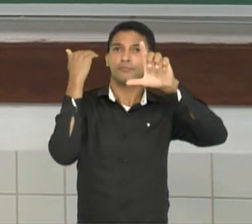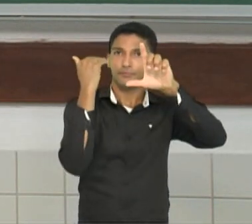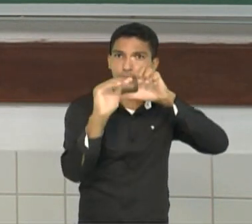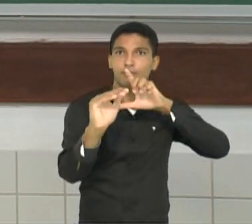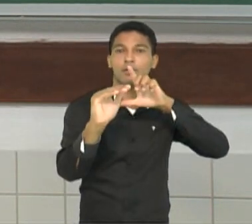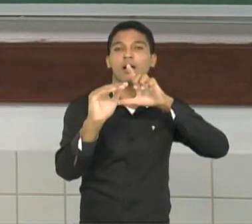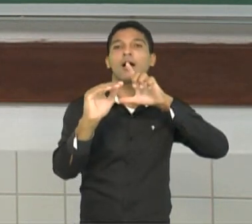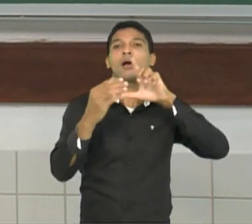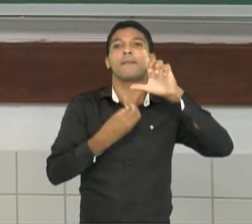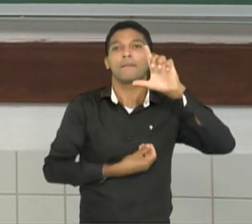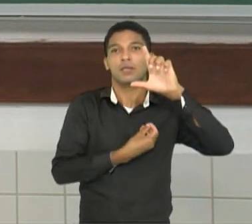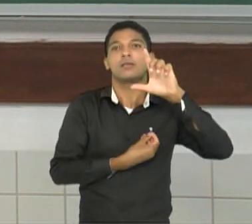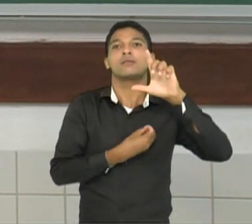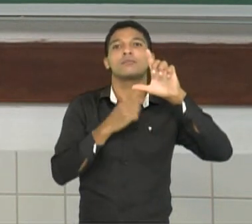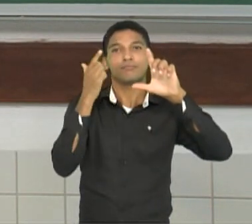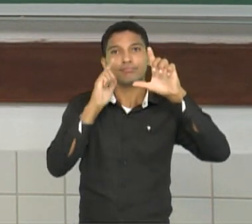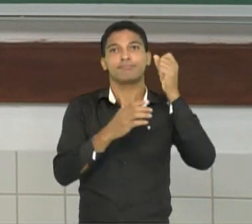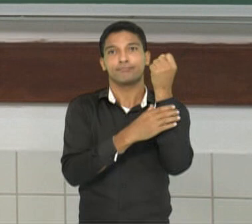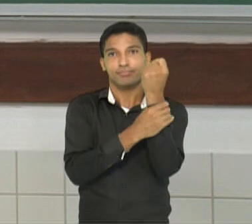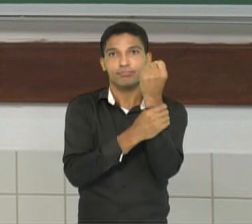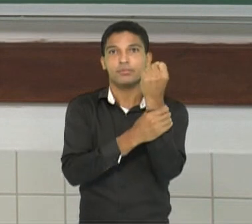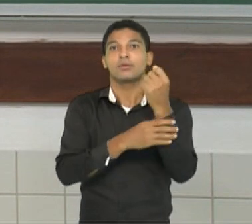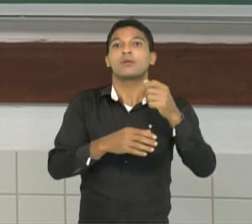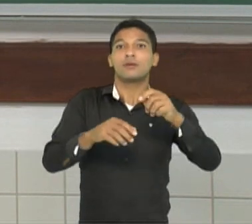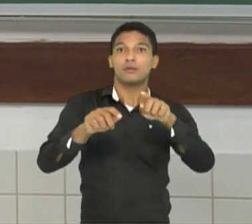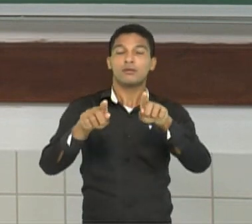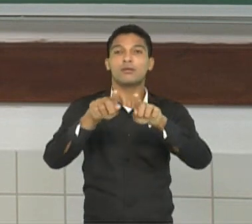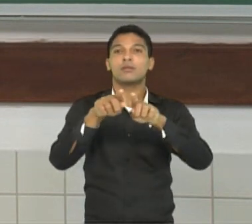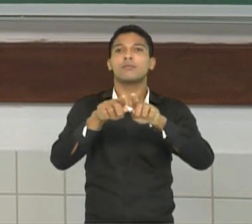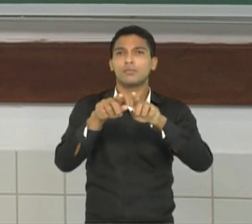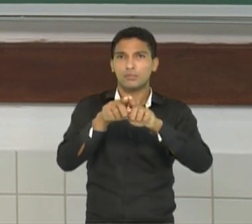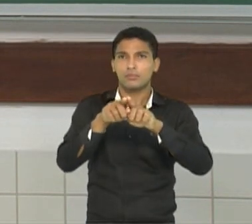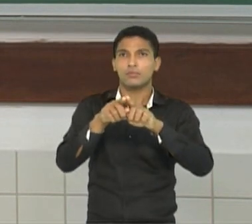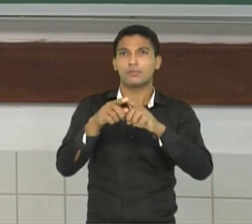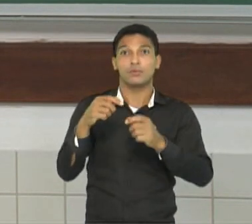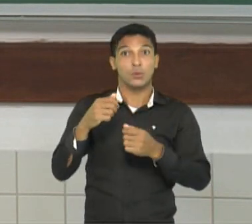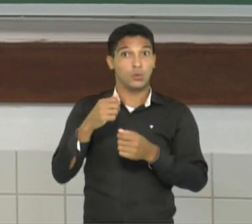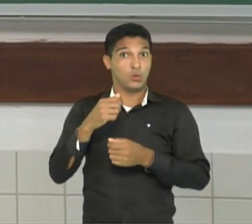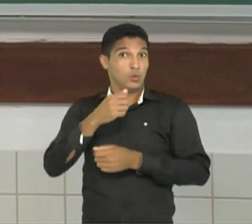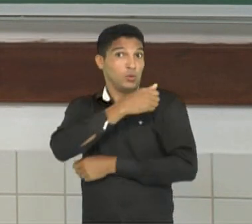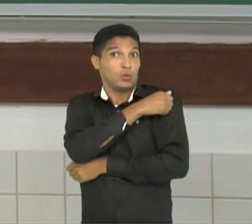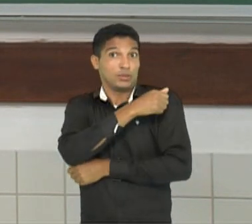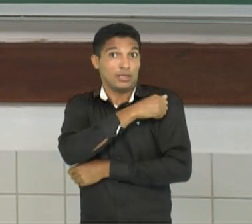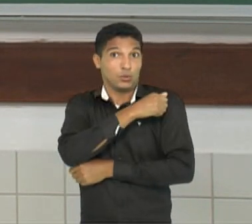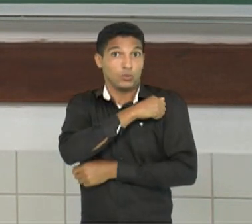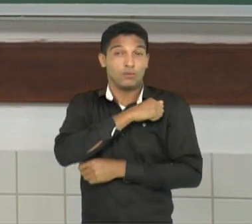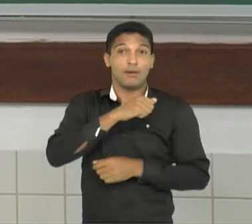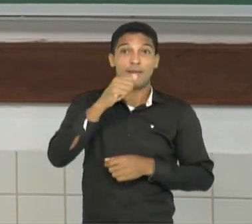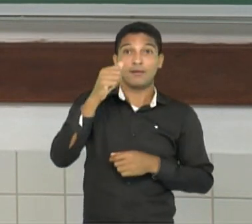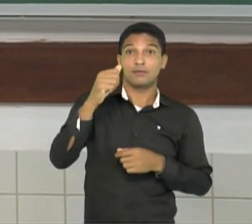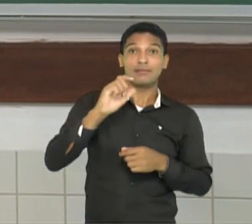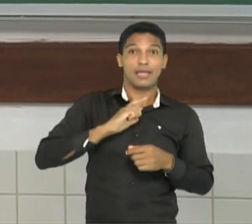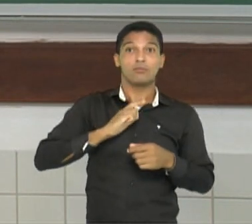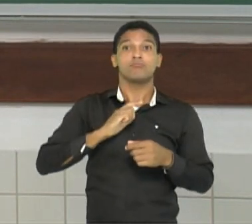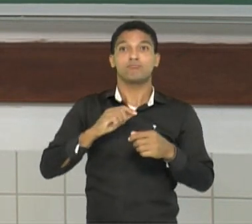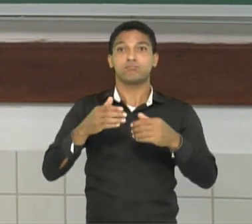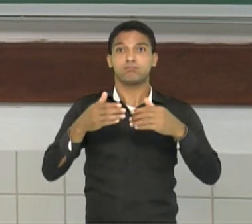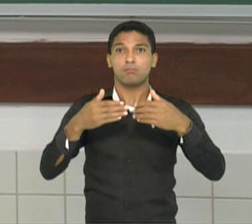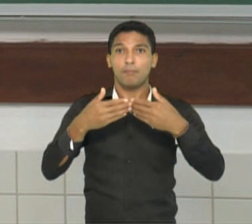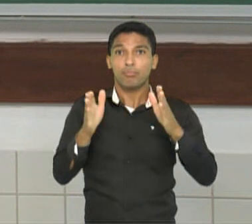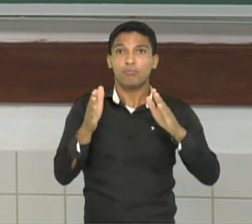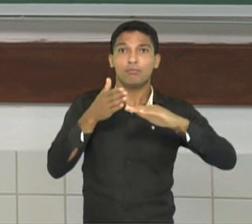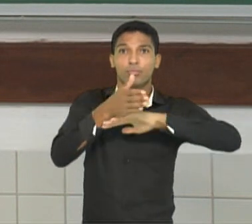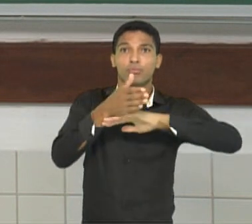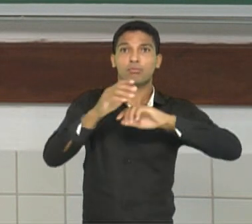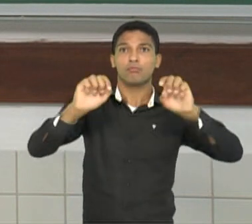as outras atividades. Os alunos que têm acesso realizam lá no aplicativo e enviam, os alunos que estão acompanhando somente pela TV